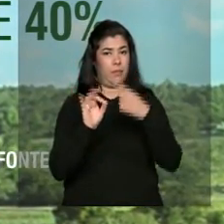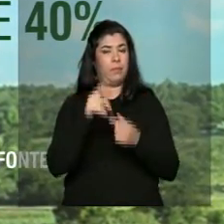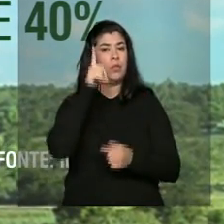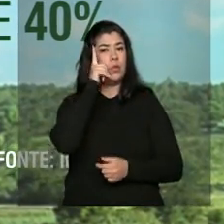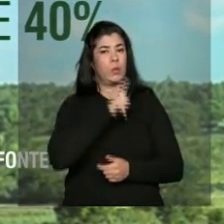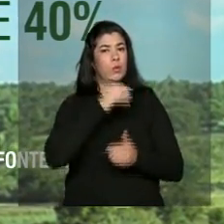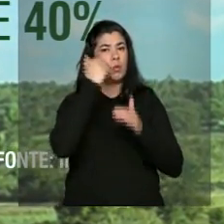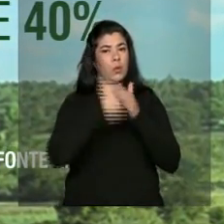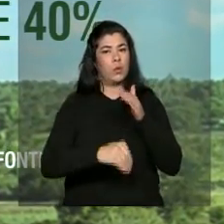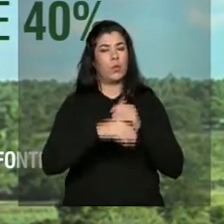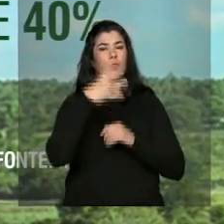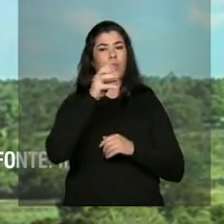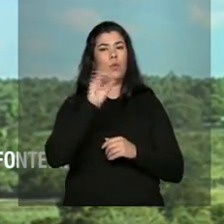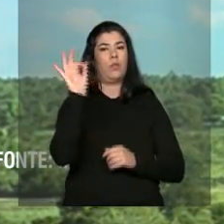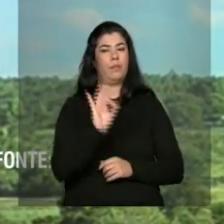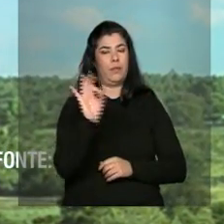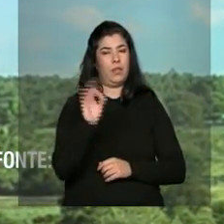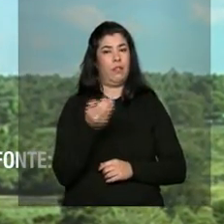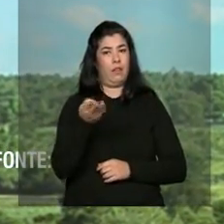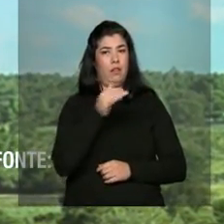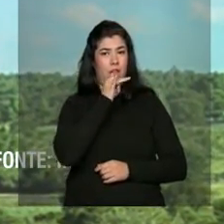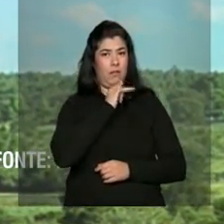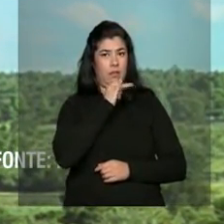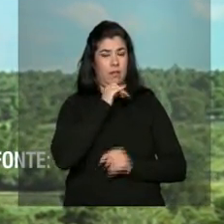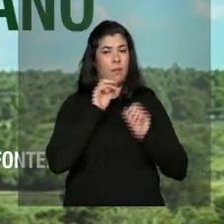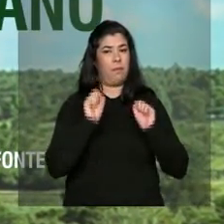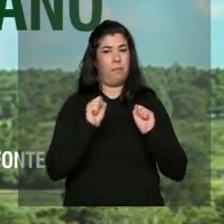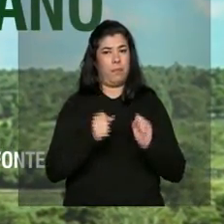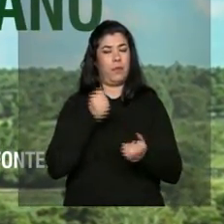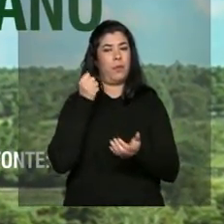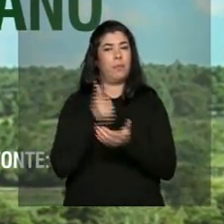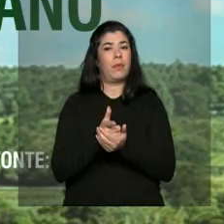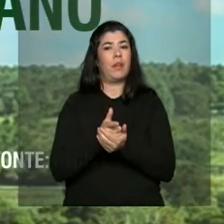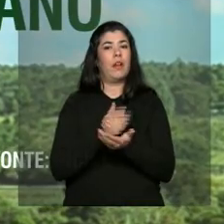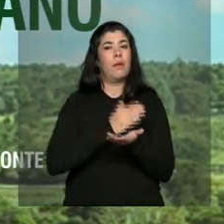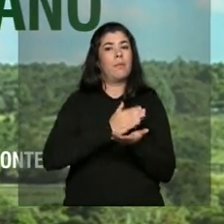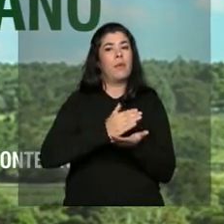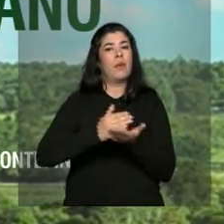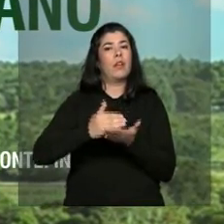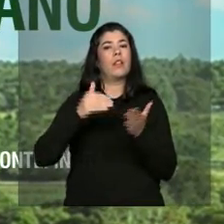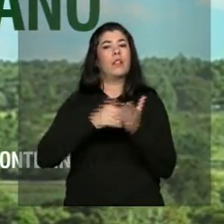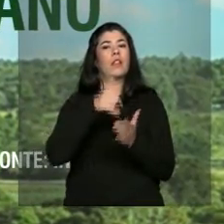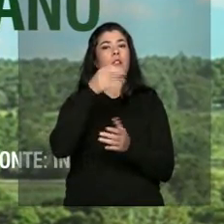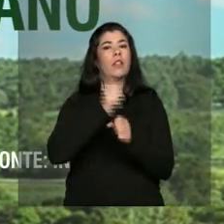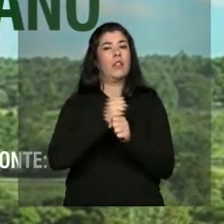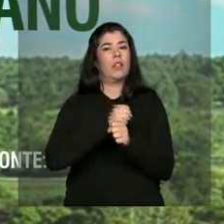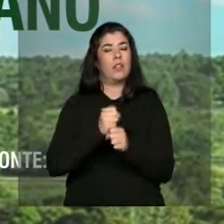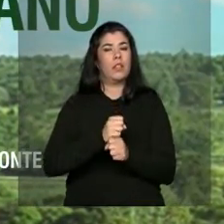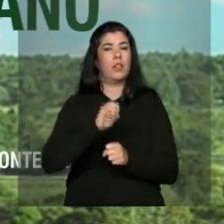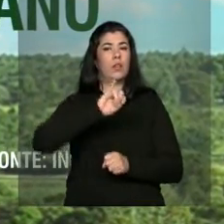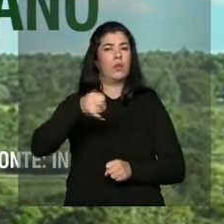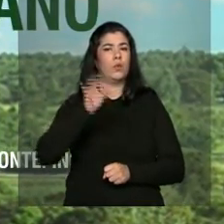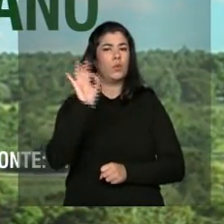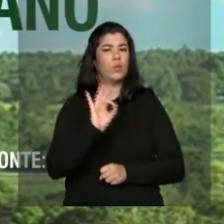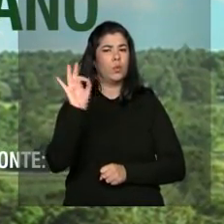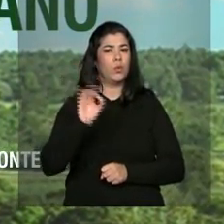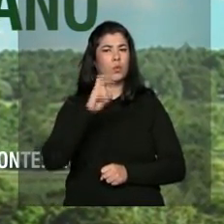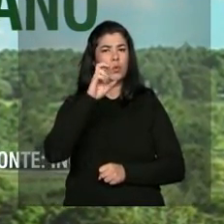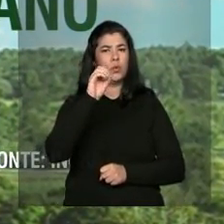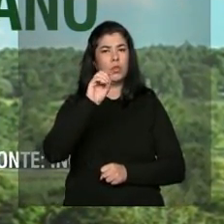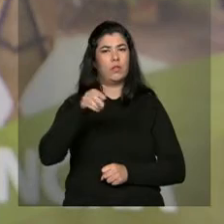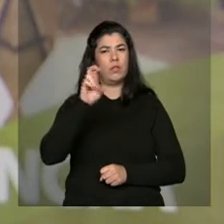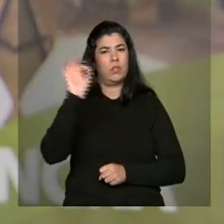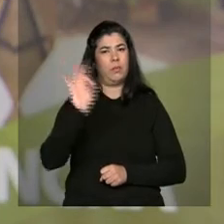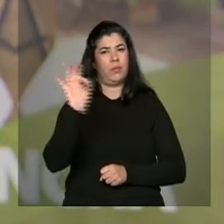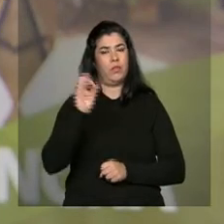de 40%. Nesse caso, vai poder pagar o restante em até 10 anos com juros de 0,5% ao